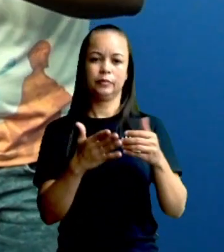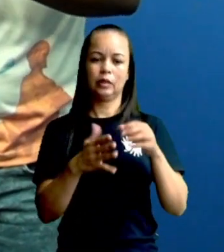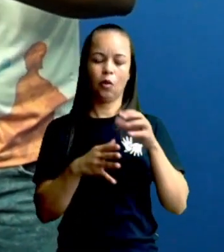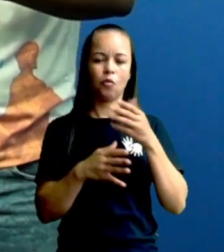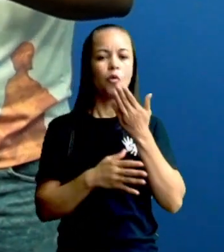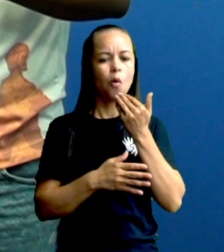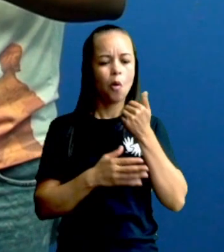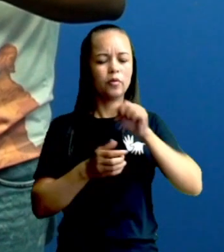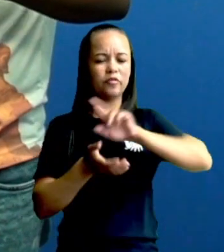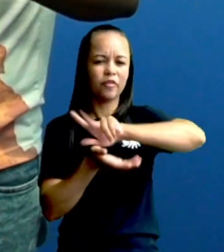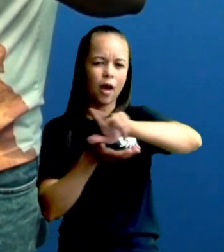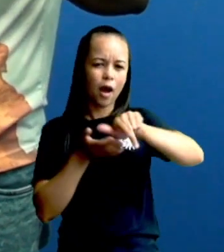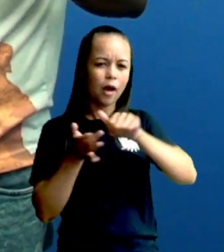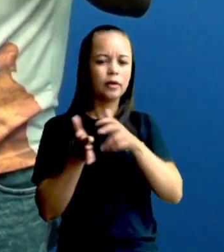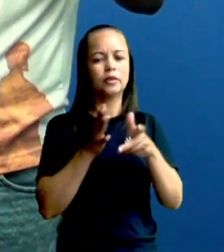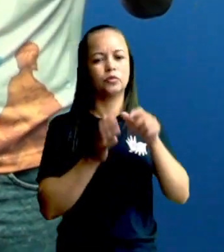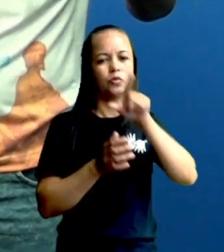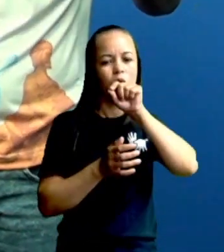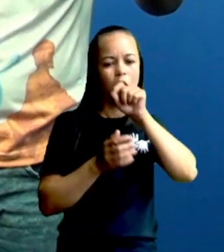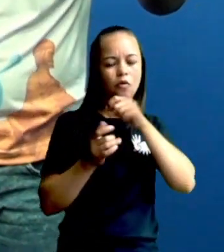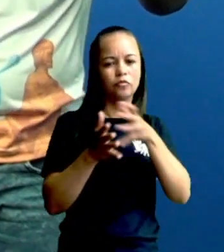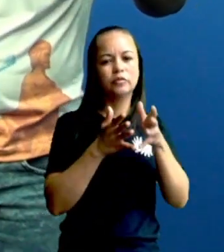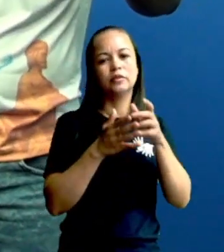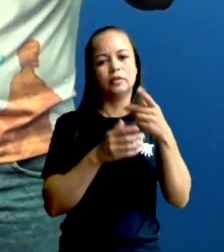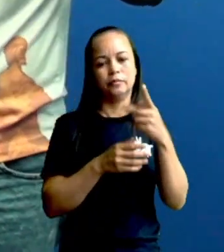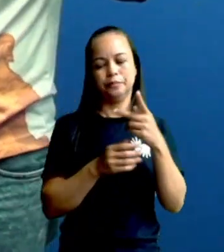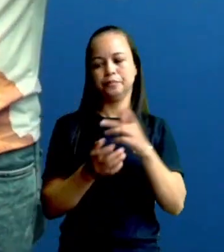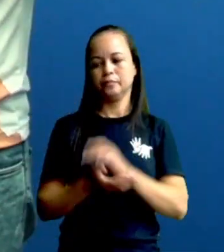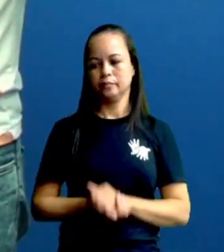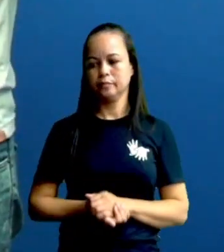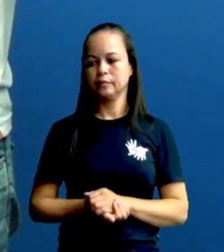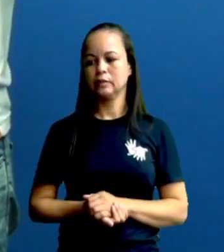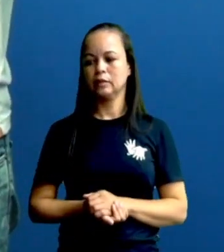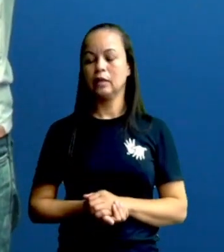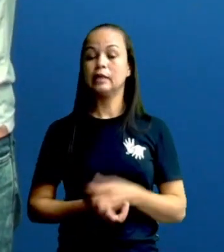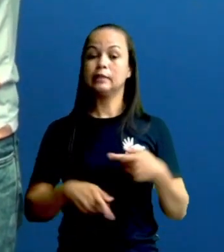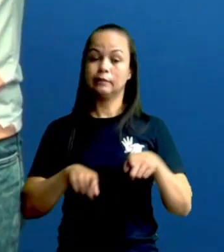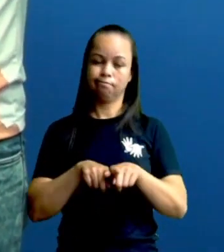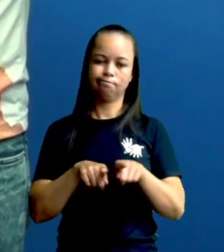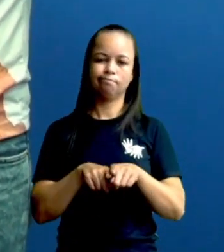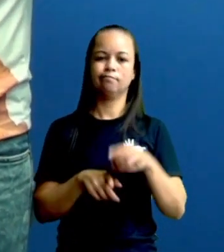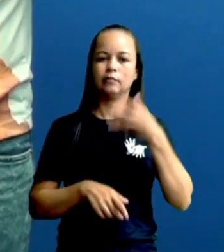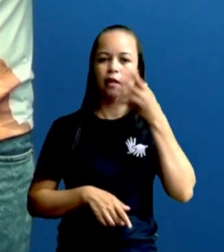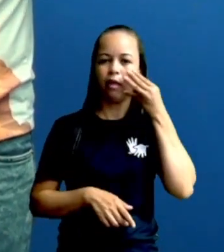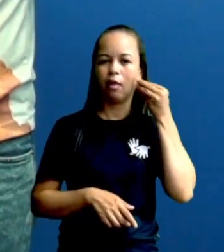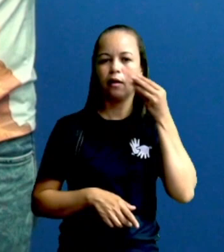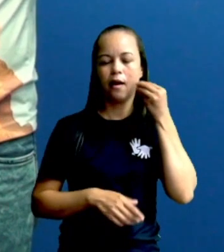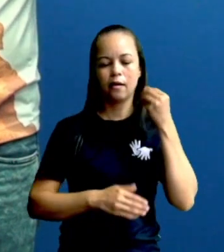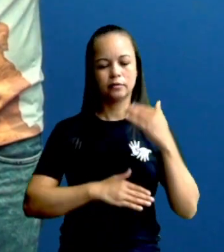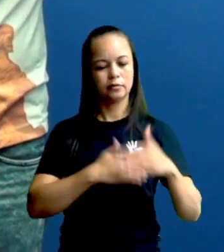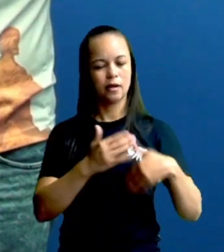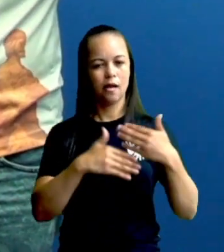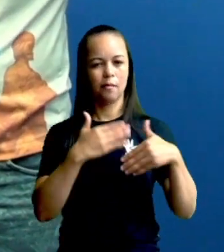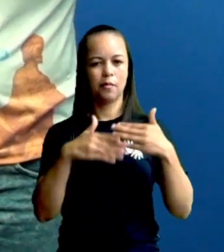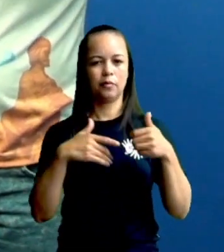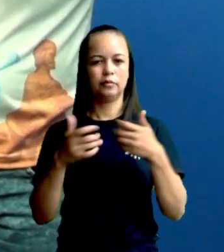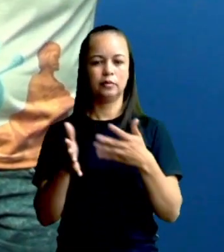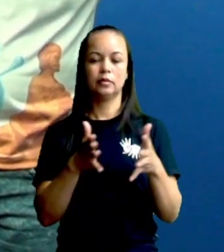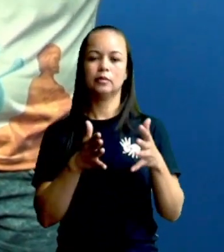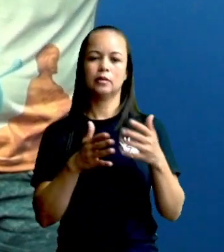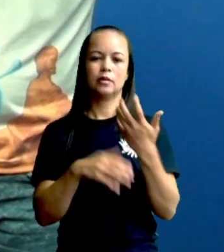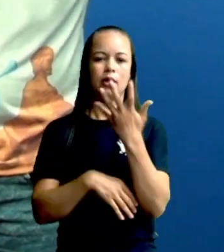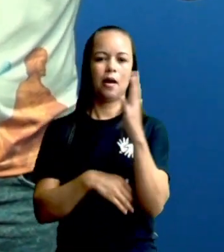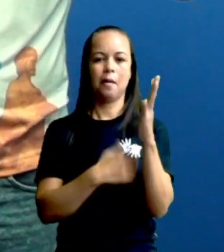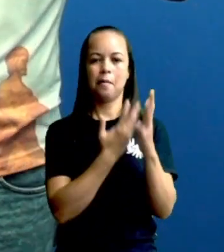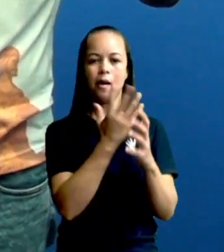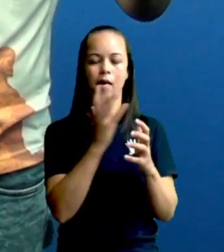devorando ovos de diversas espécies de aves e também das mabuias. Além dos gatos, que se reproduzem na mata